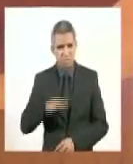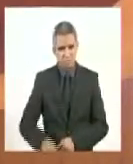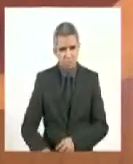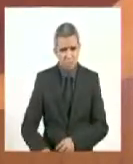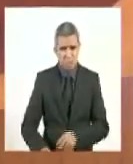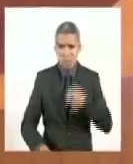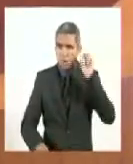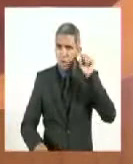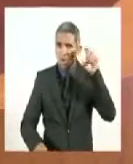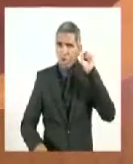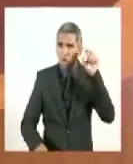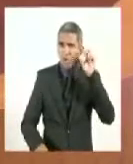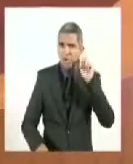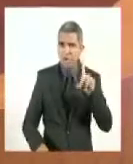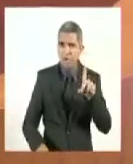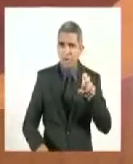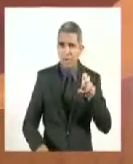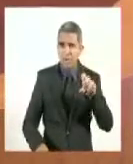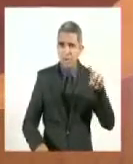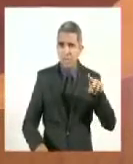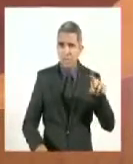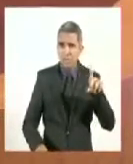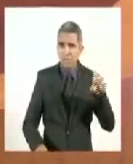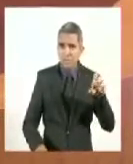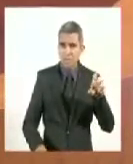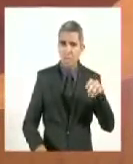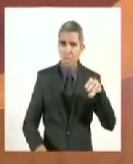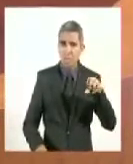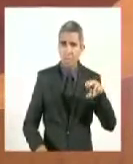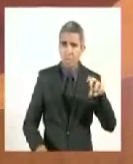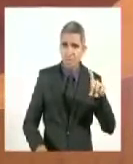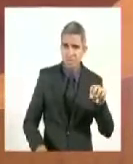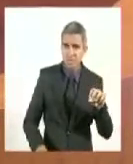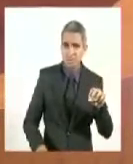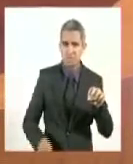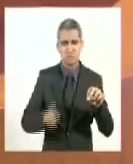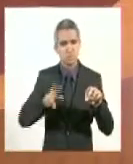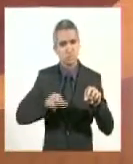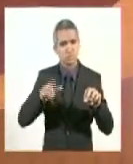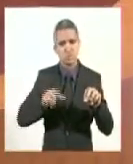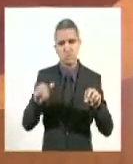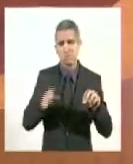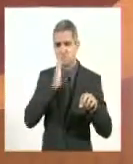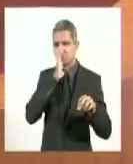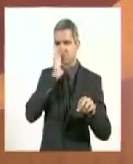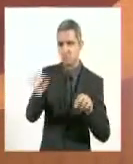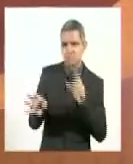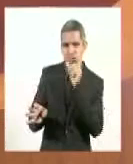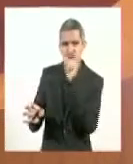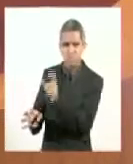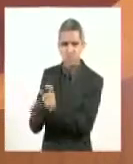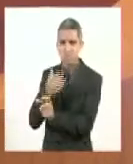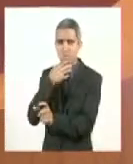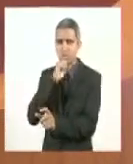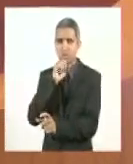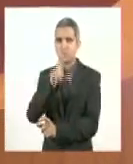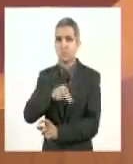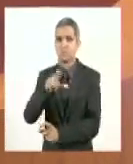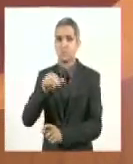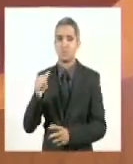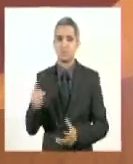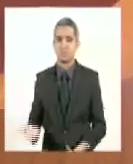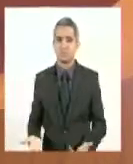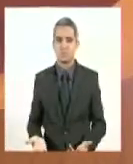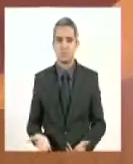nunca subi aqui para achincalhar o seu pai ou Vossa Excelência, a quem